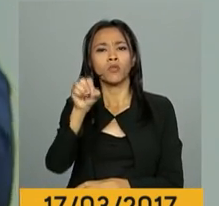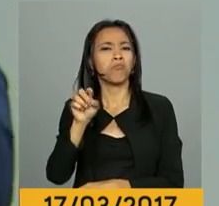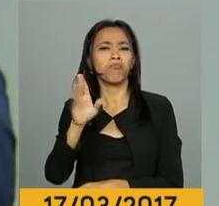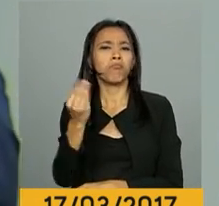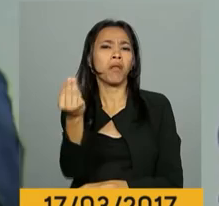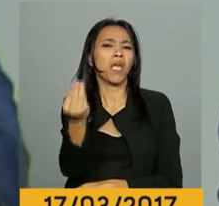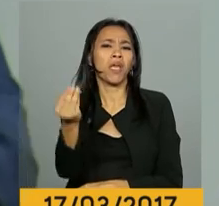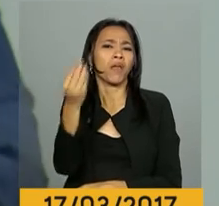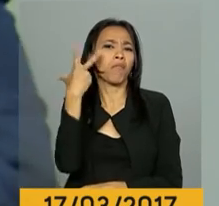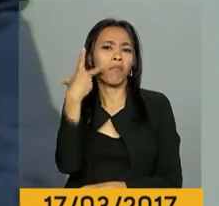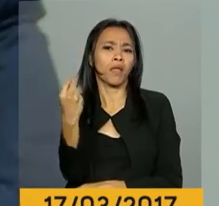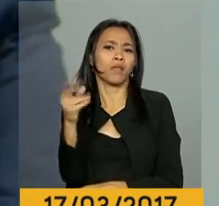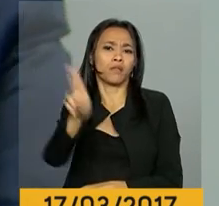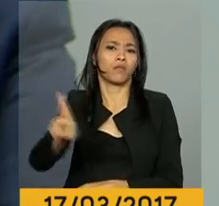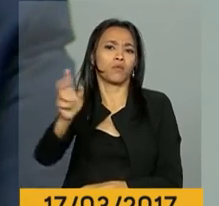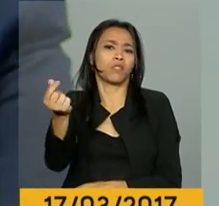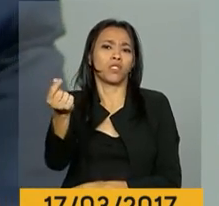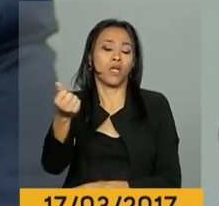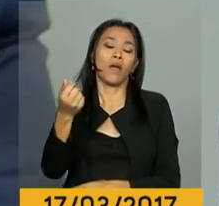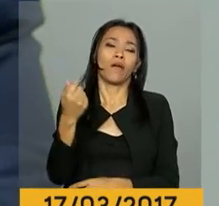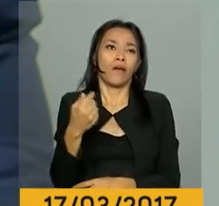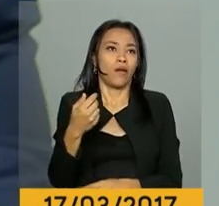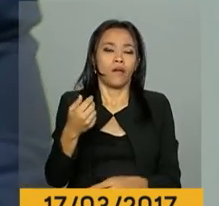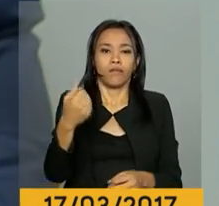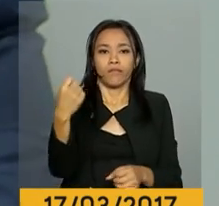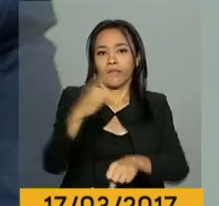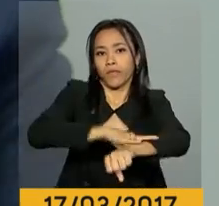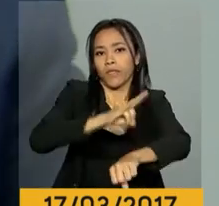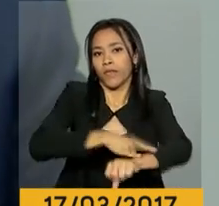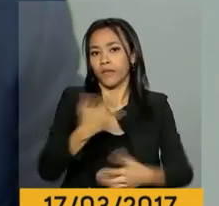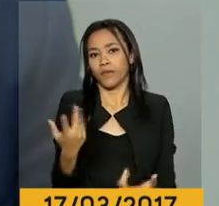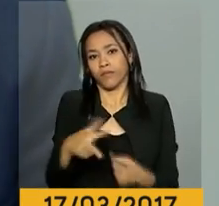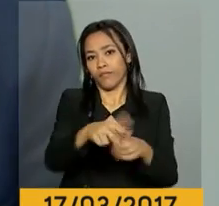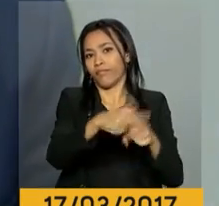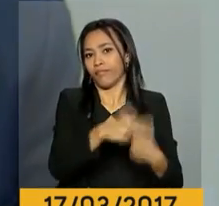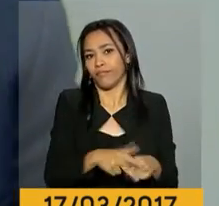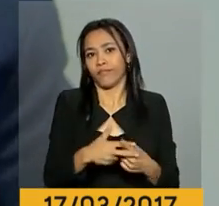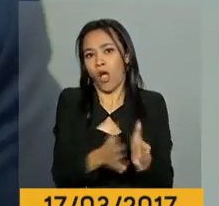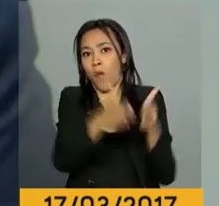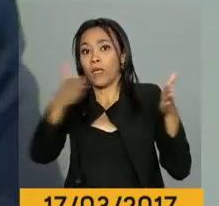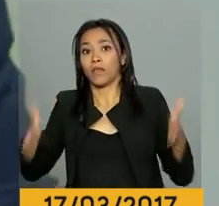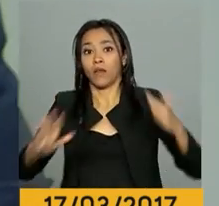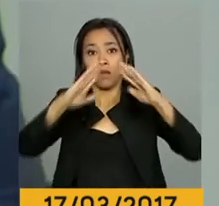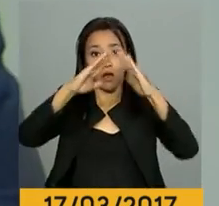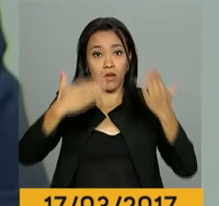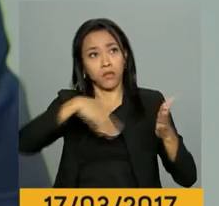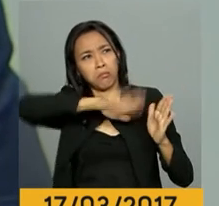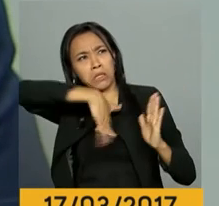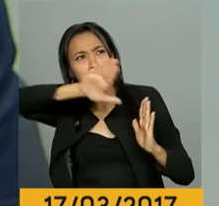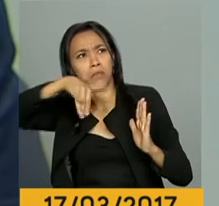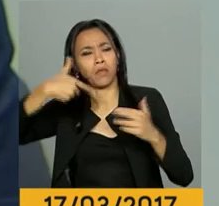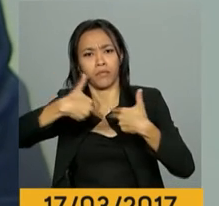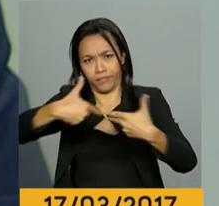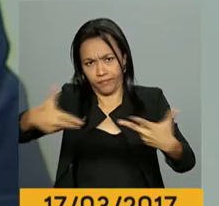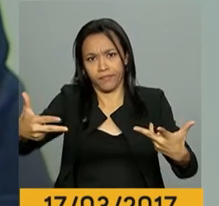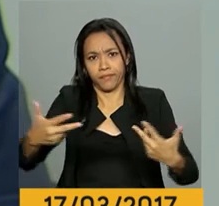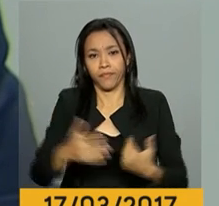melhorar, aumentar um quartinho, um banheiro, o que seja. Mas, ao mesmo tempo, nós estamos lançando